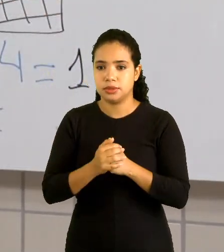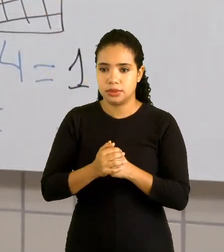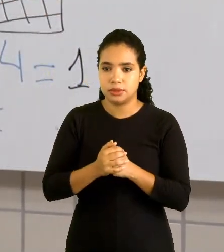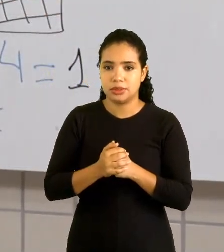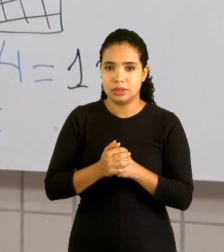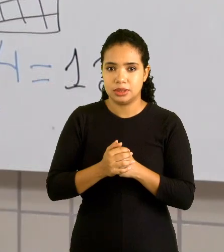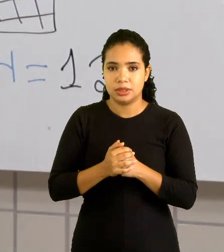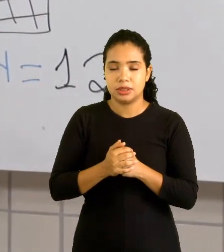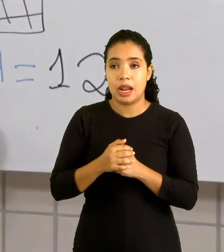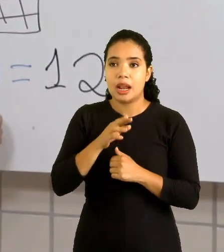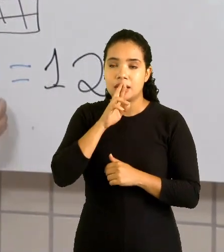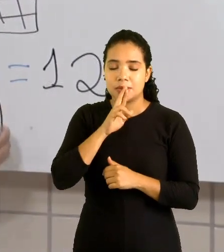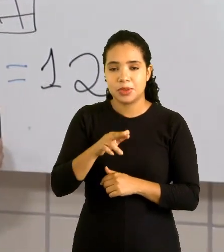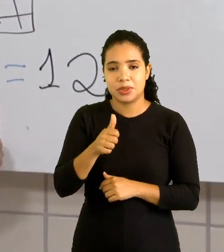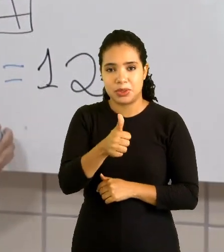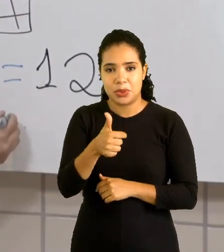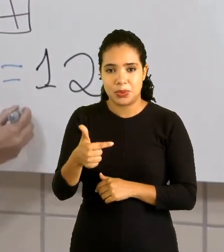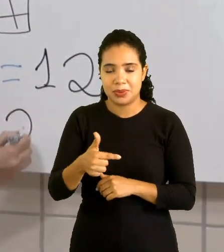é 12.